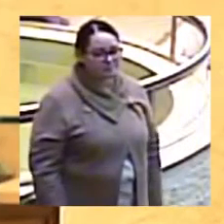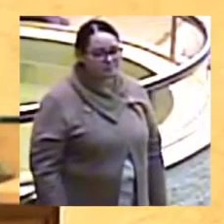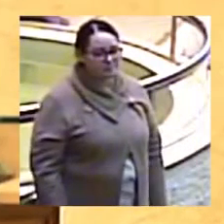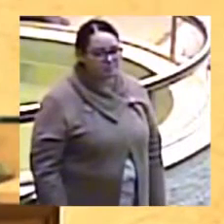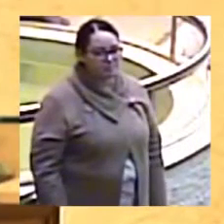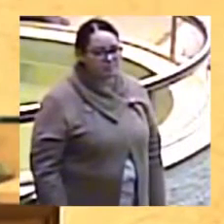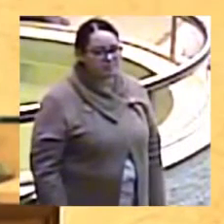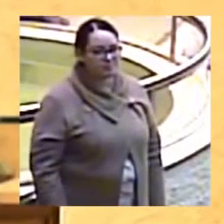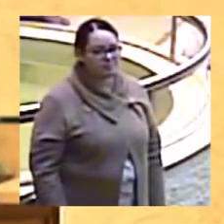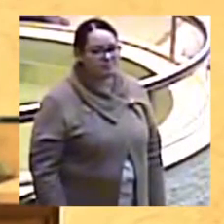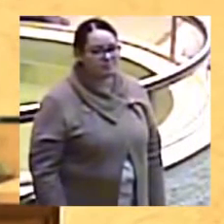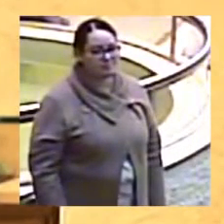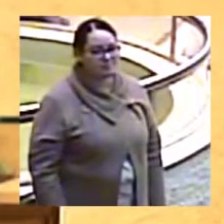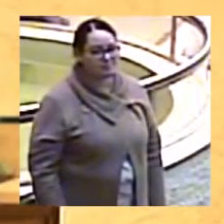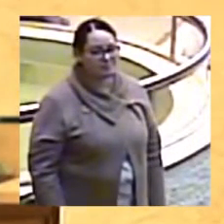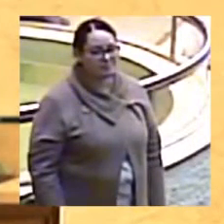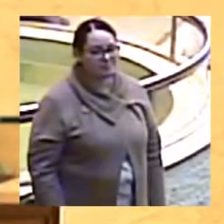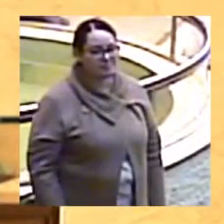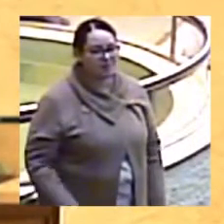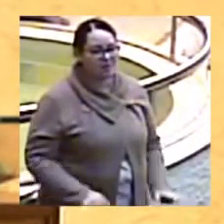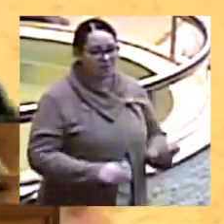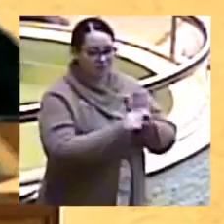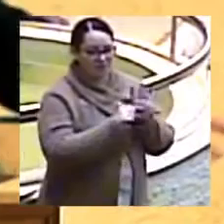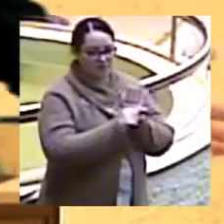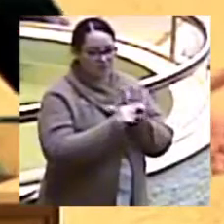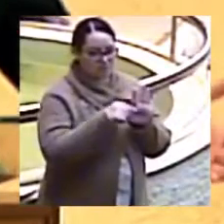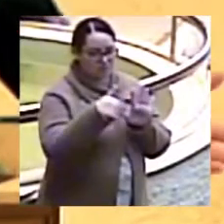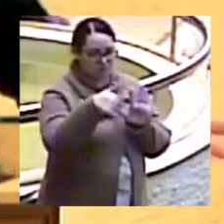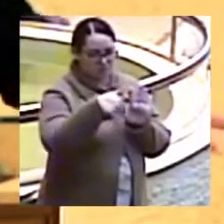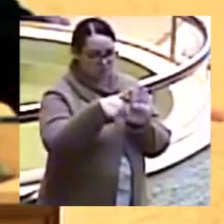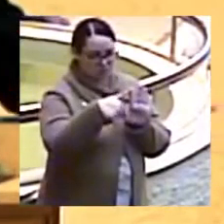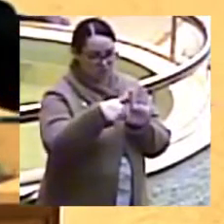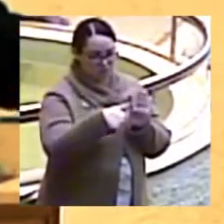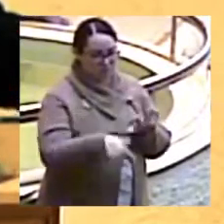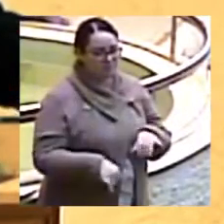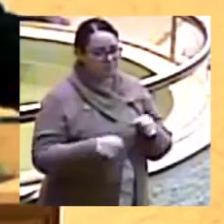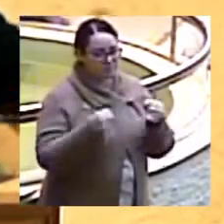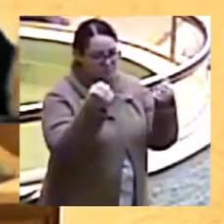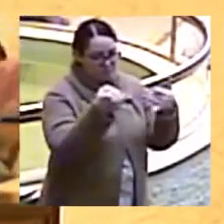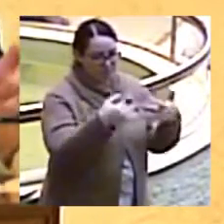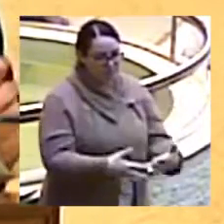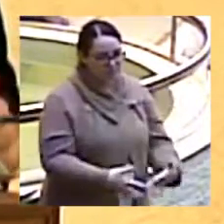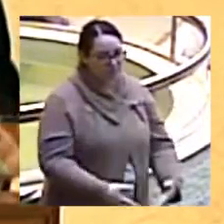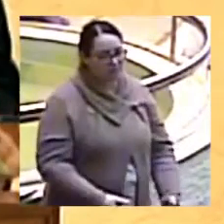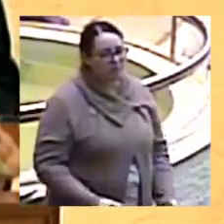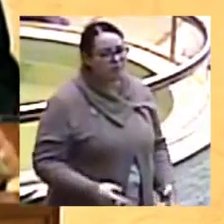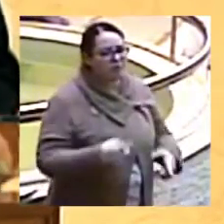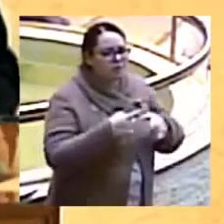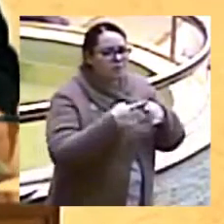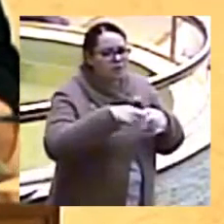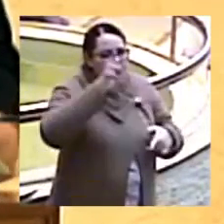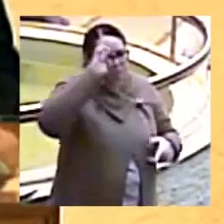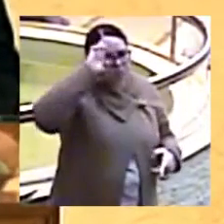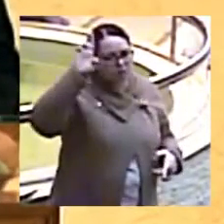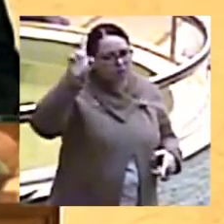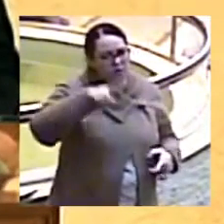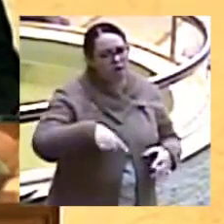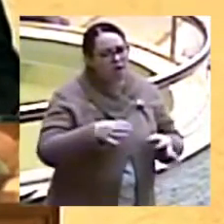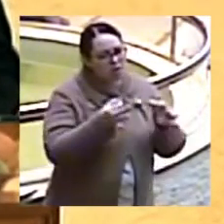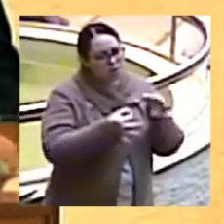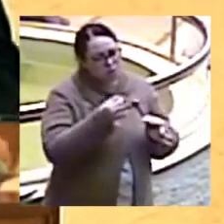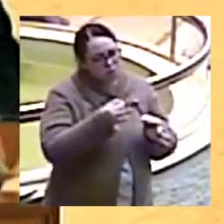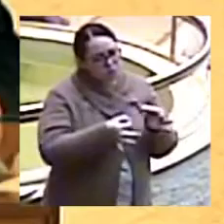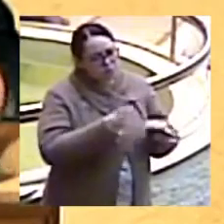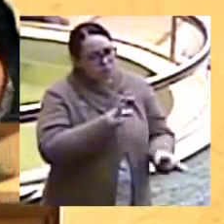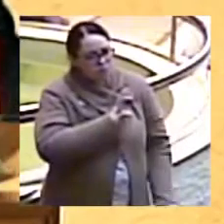salmista, está lá, no verso 7, ele diz o seguinte, porque o Senhor, é justo, e ele ama a justiça,